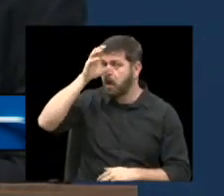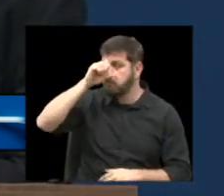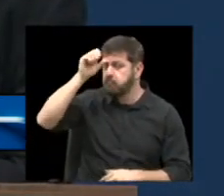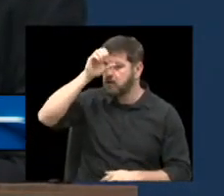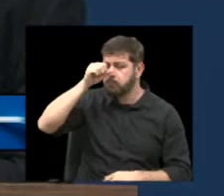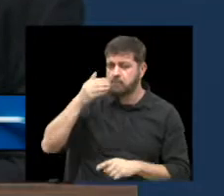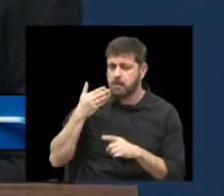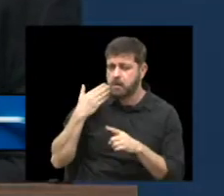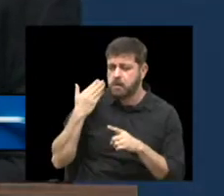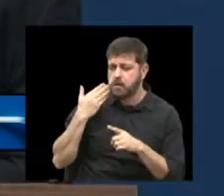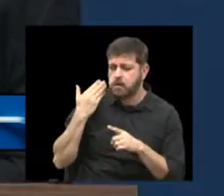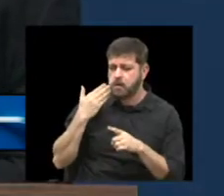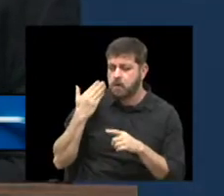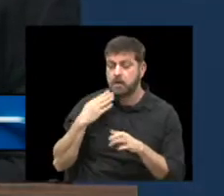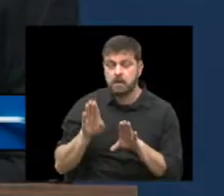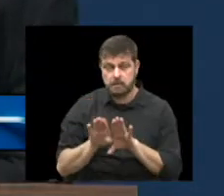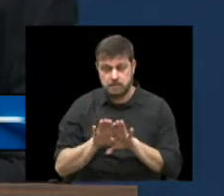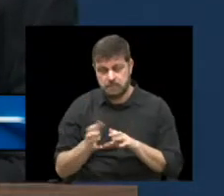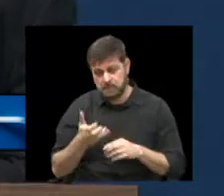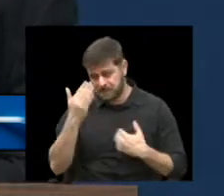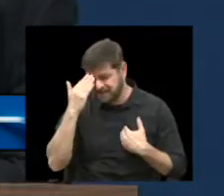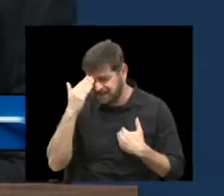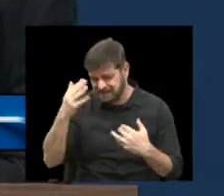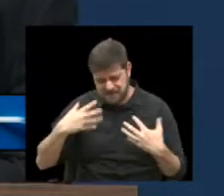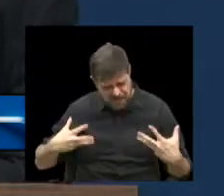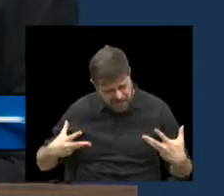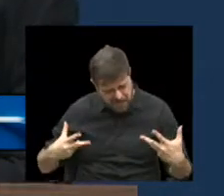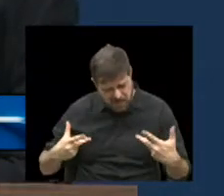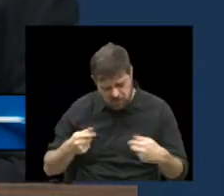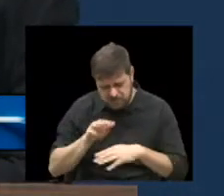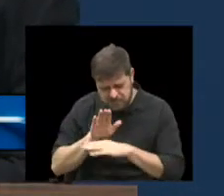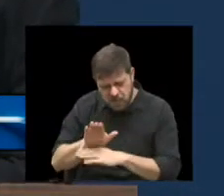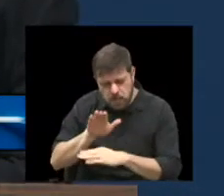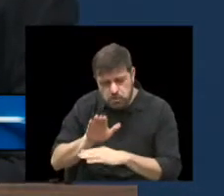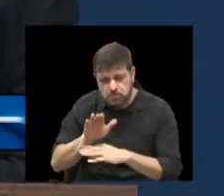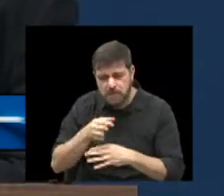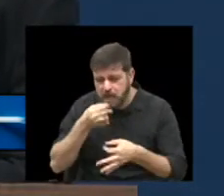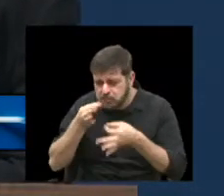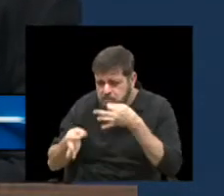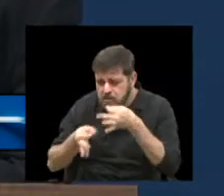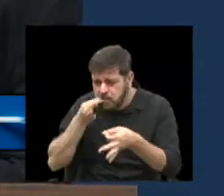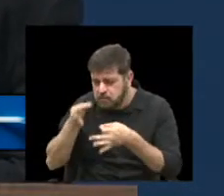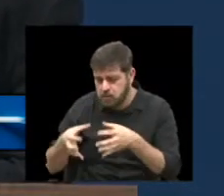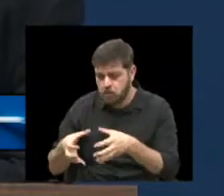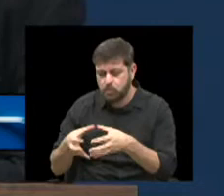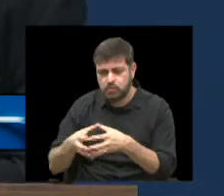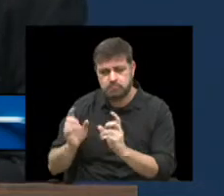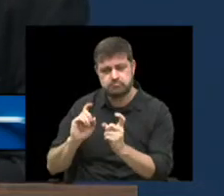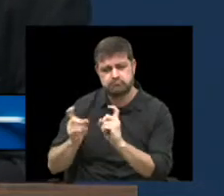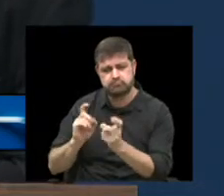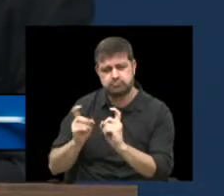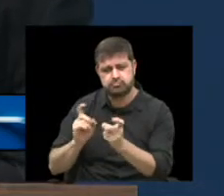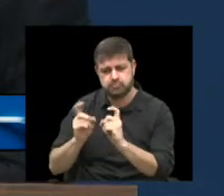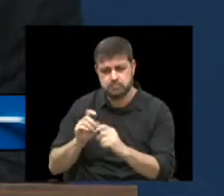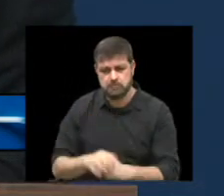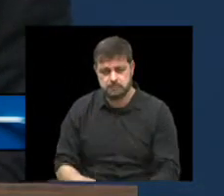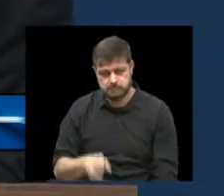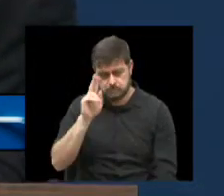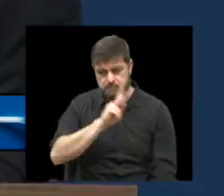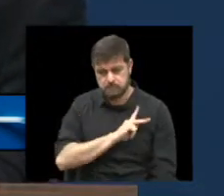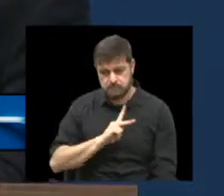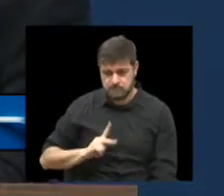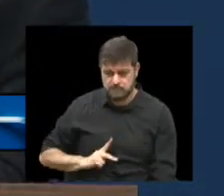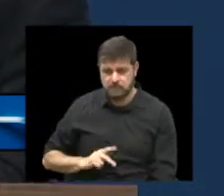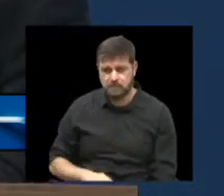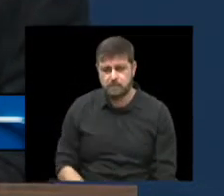e agradecer a todos que participaram e contribuíram com a nossa comissão. E, senhor presidente, senhores